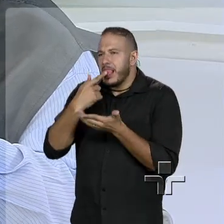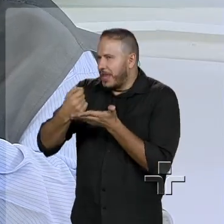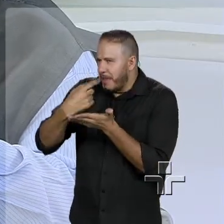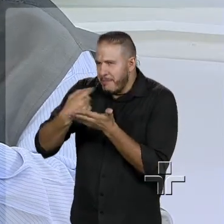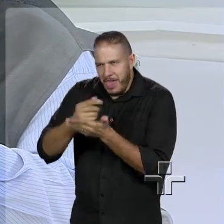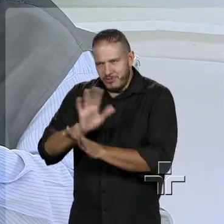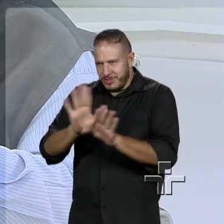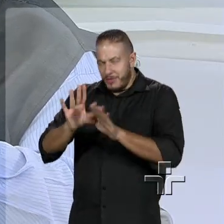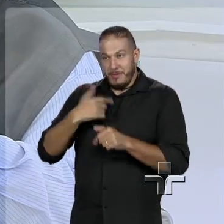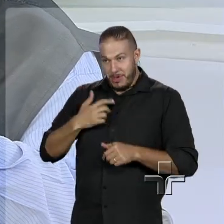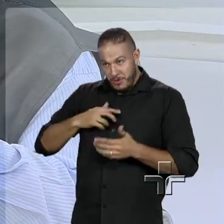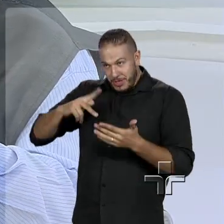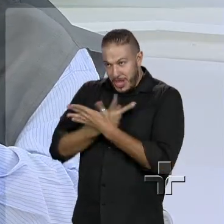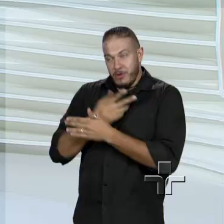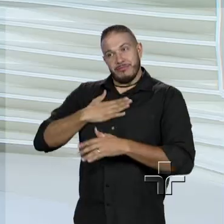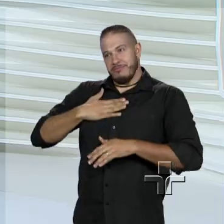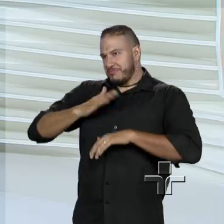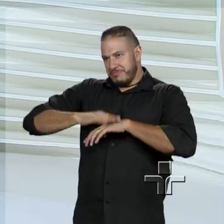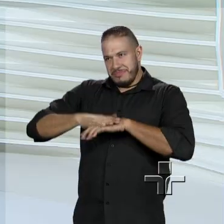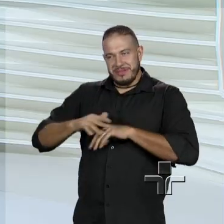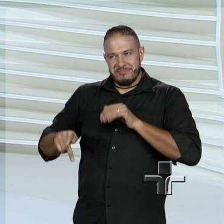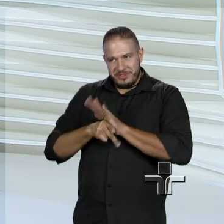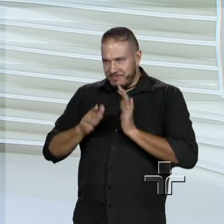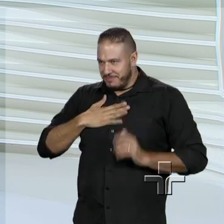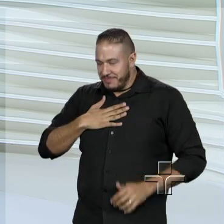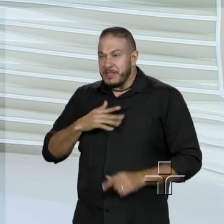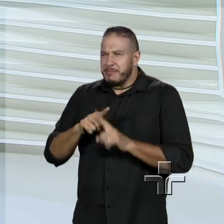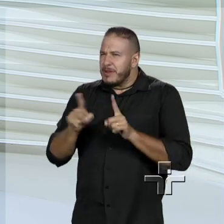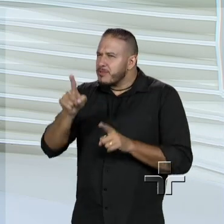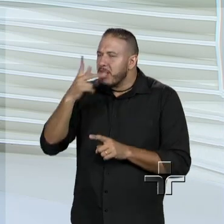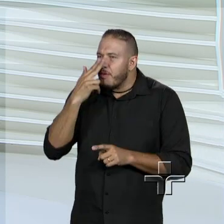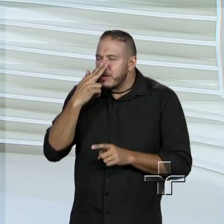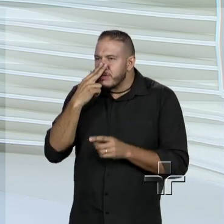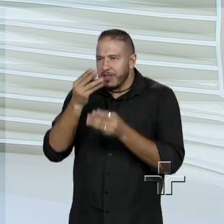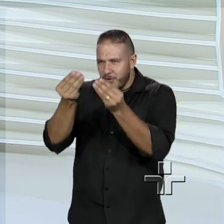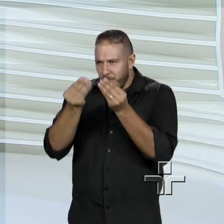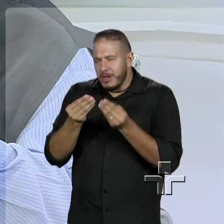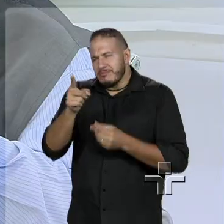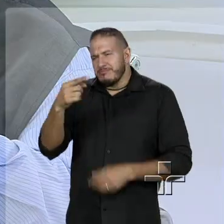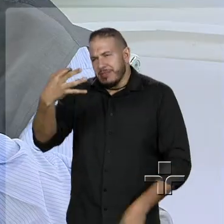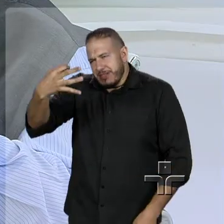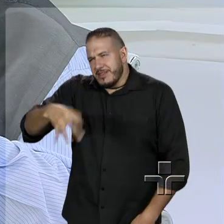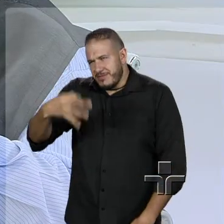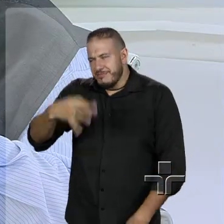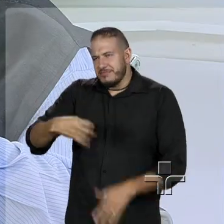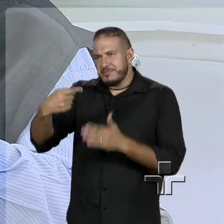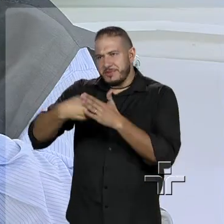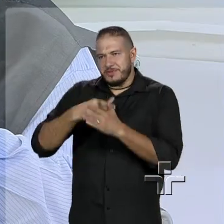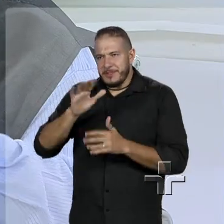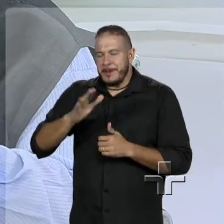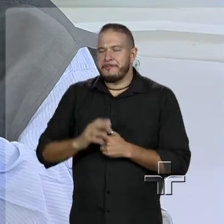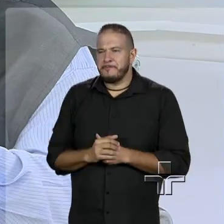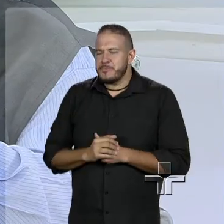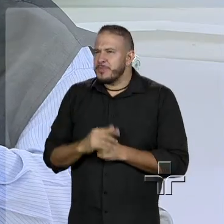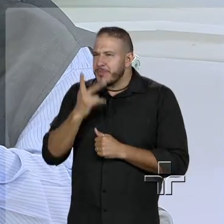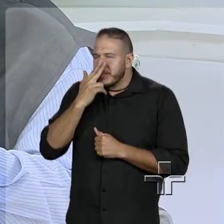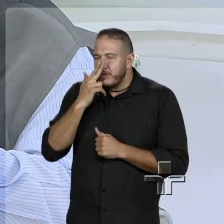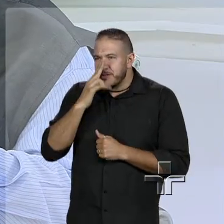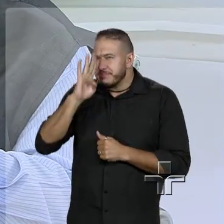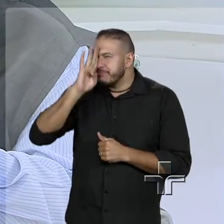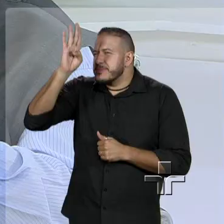por conta própria, de forma que... Mas o que eu acho que você está colocando, a questão é correta. O